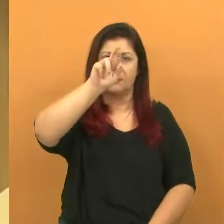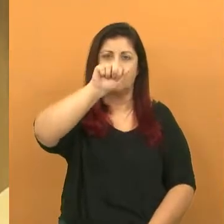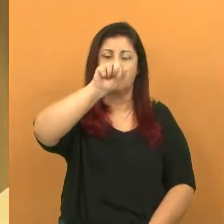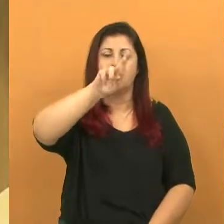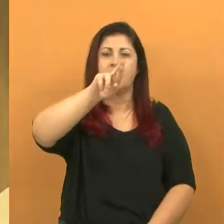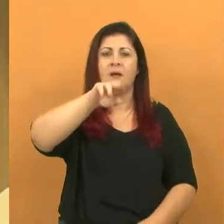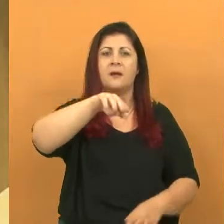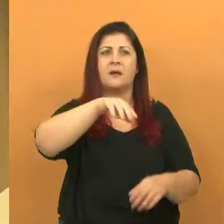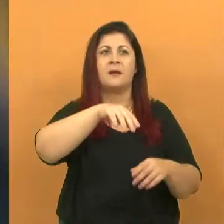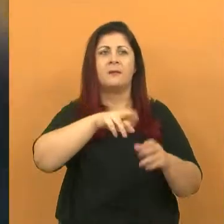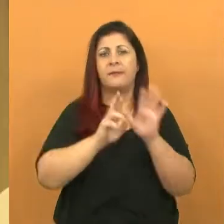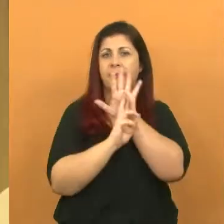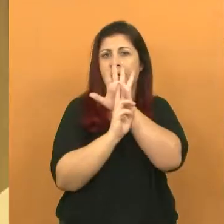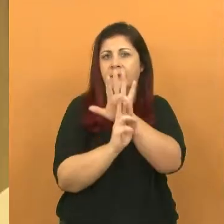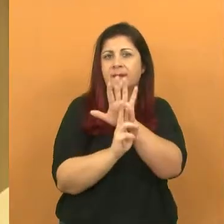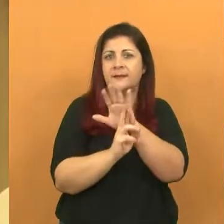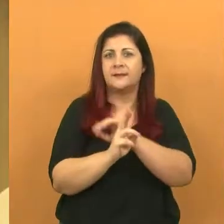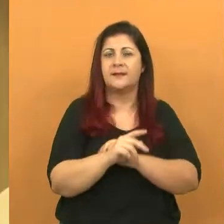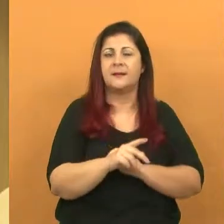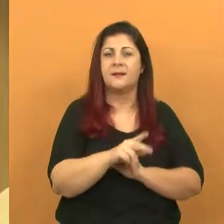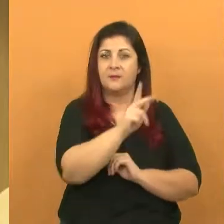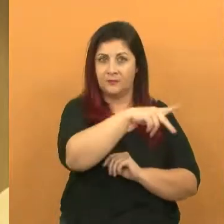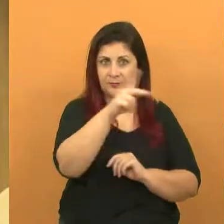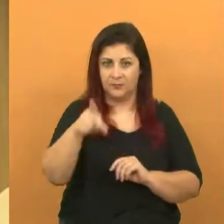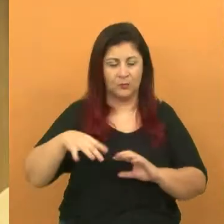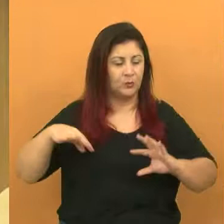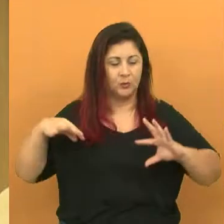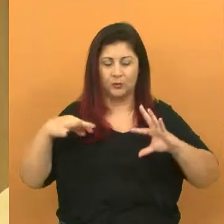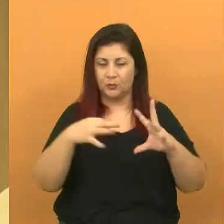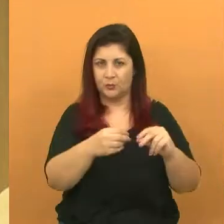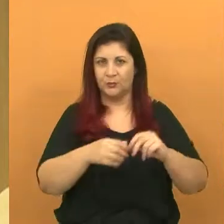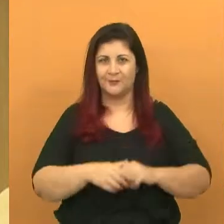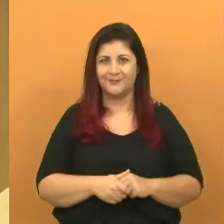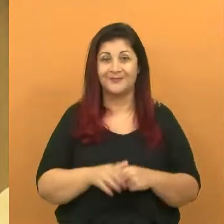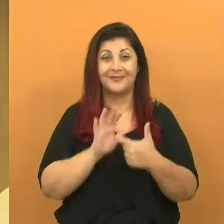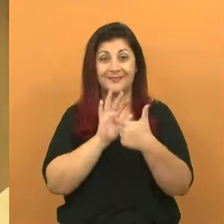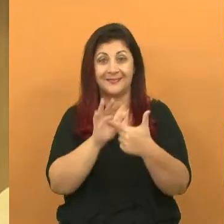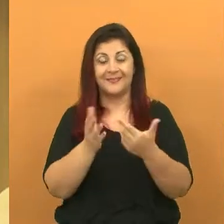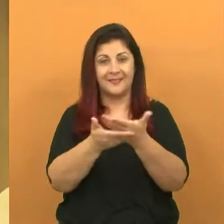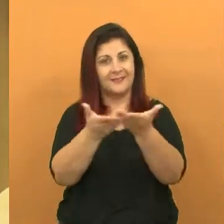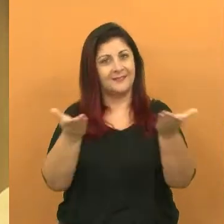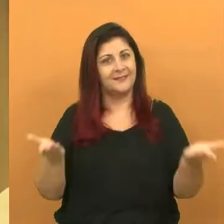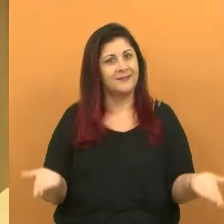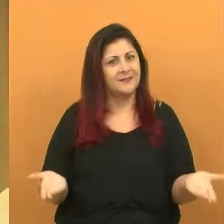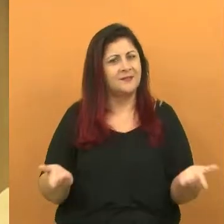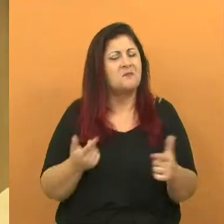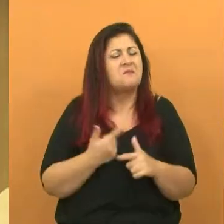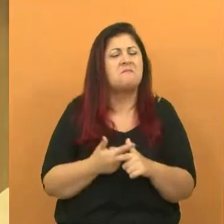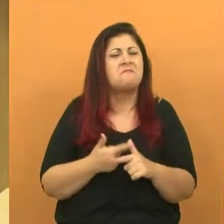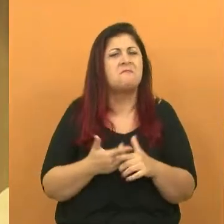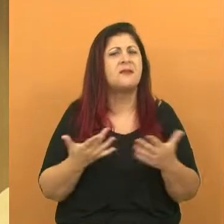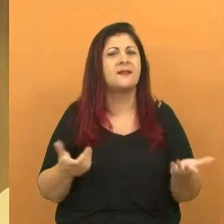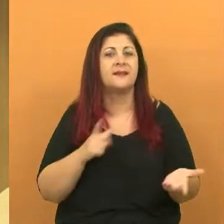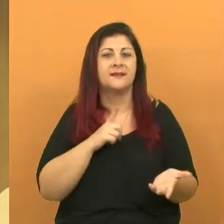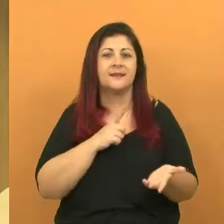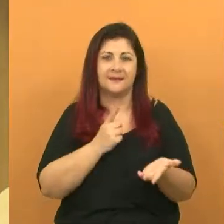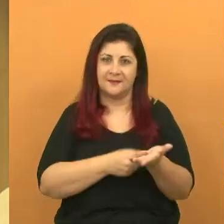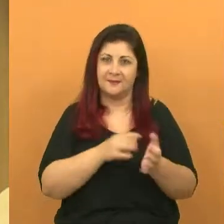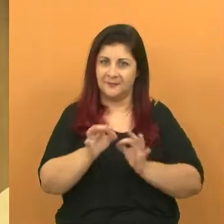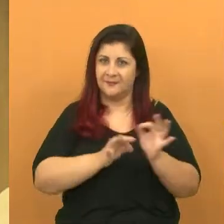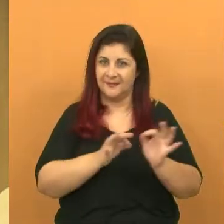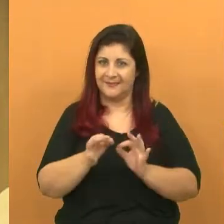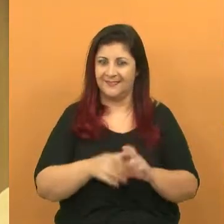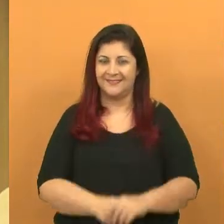da rede particular e pública, para apresentar para vocês a justificativa desse projeto. Gostaria